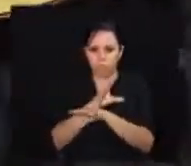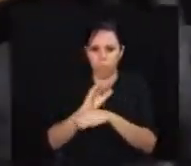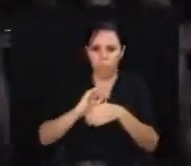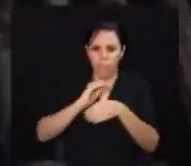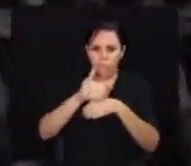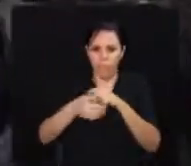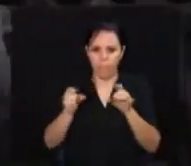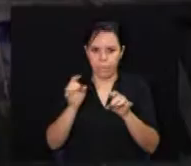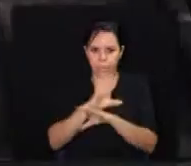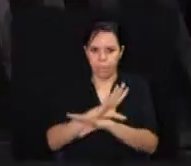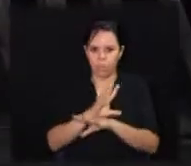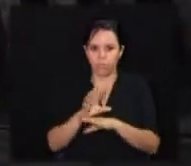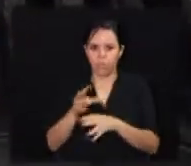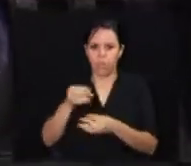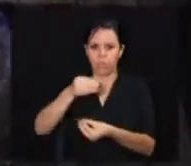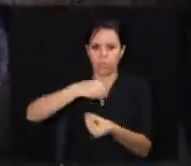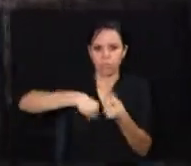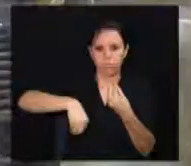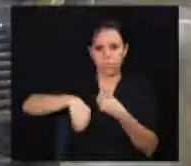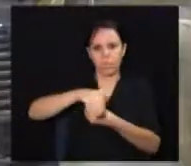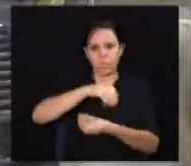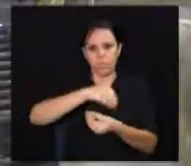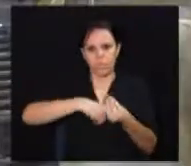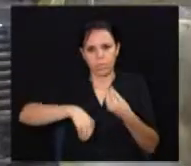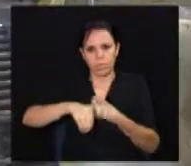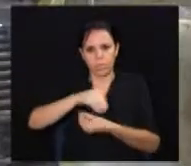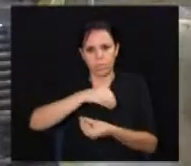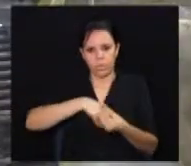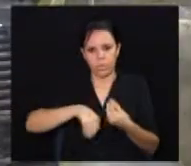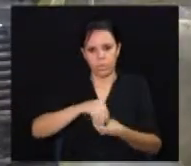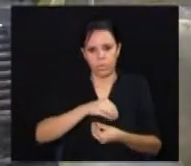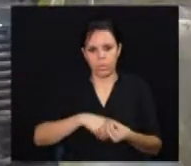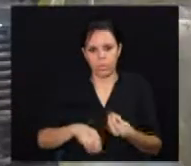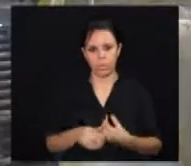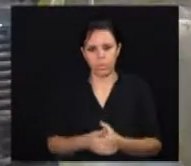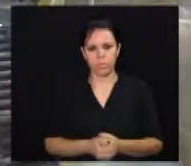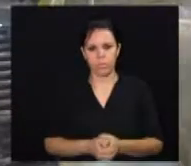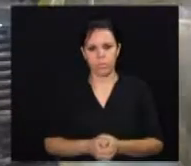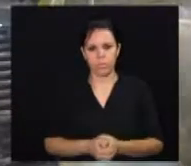molho. E é nesse momento que